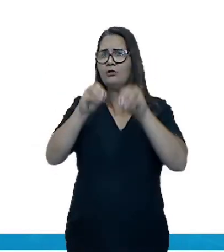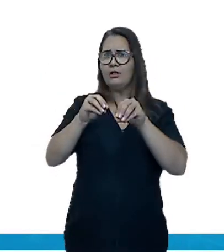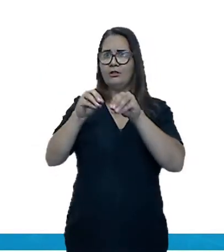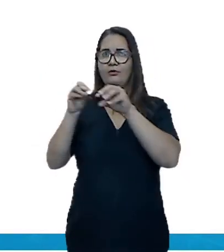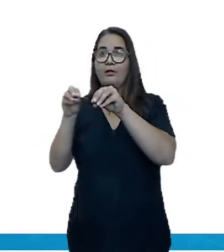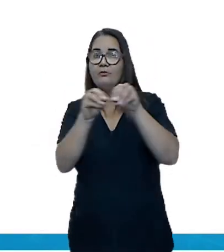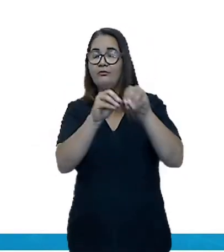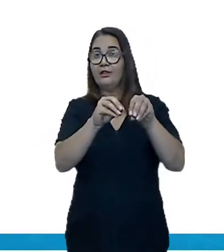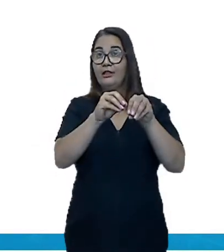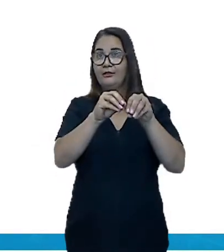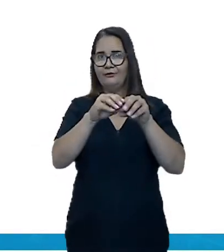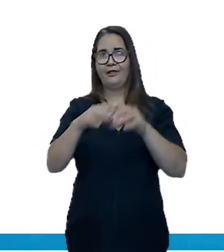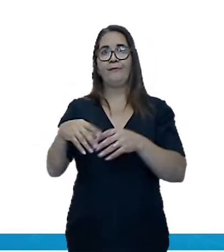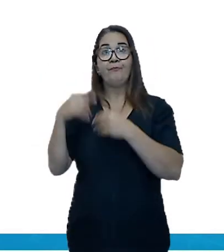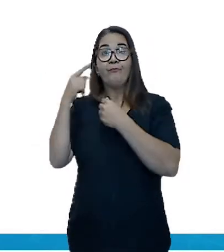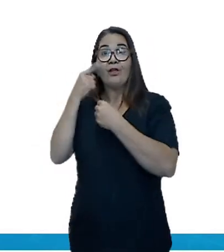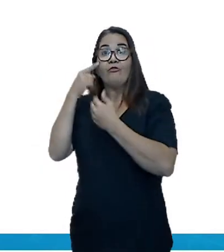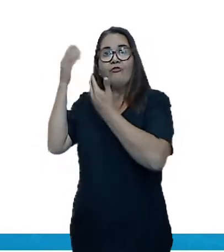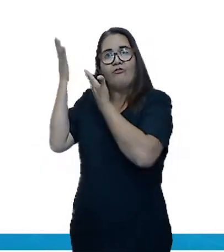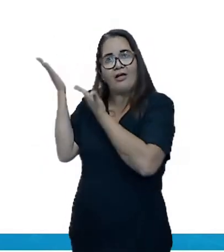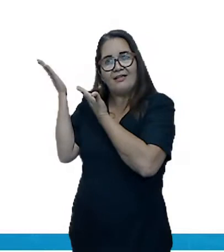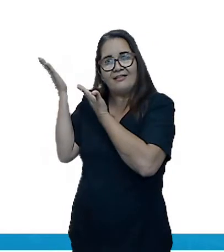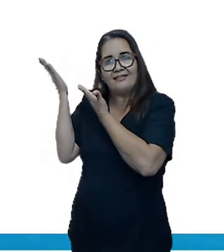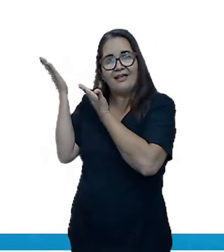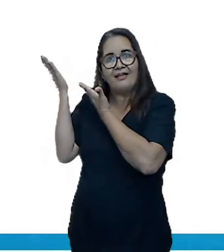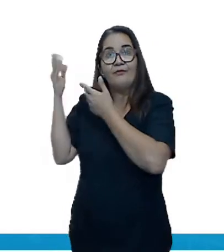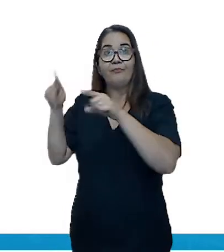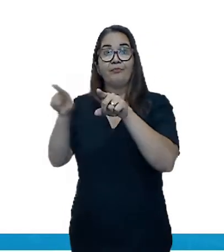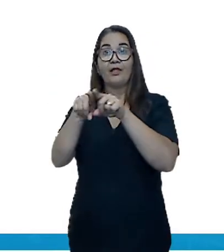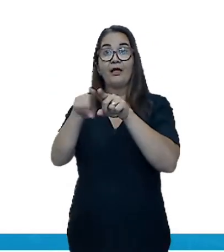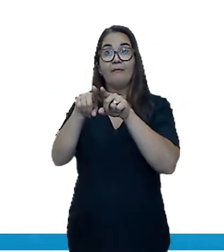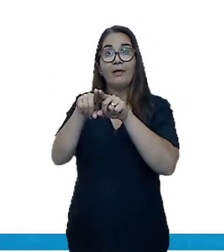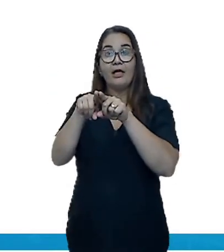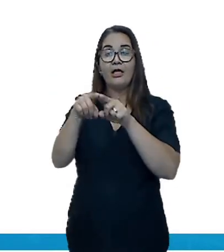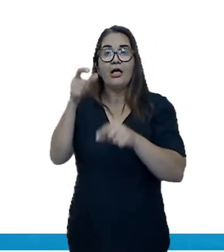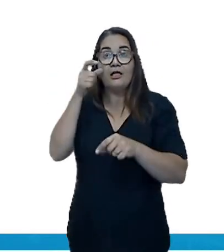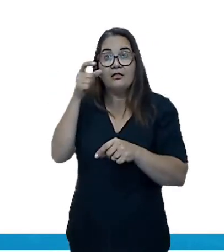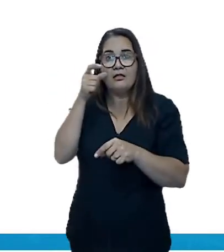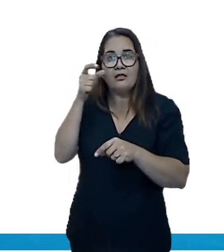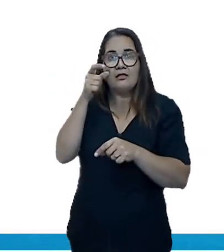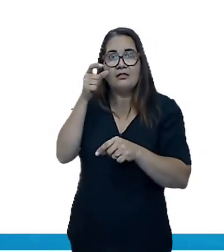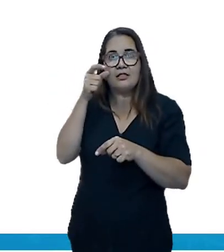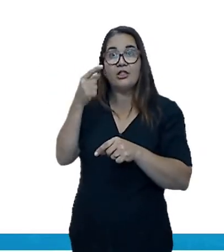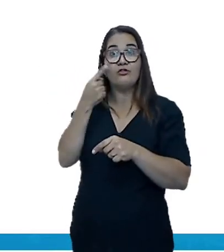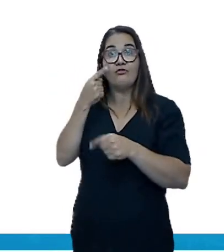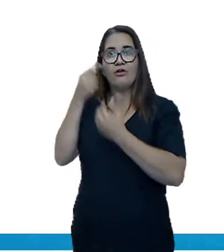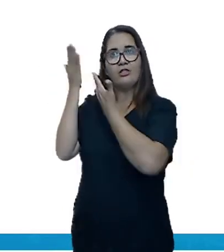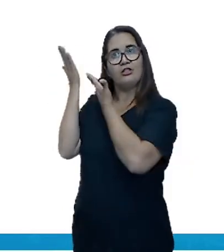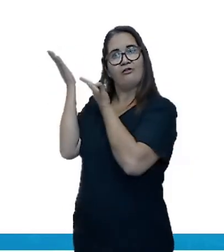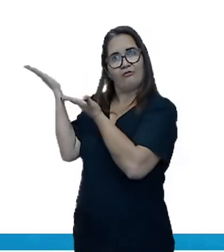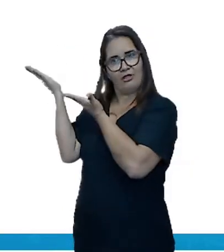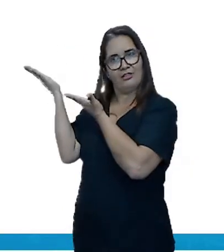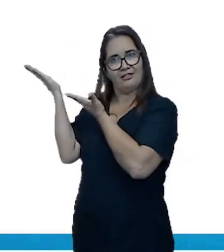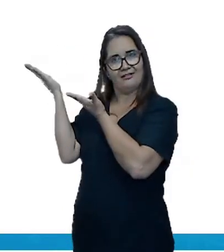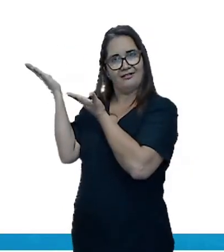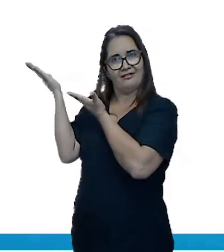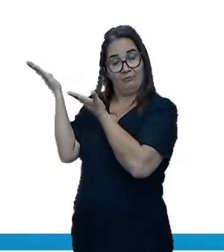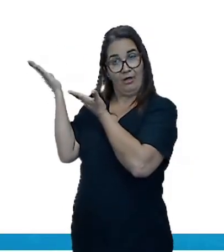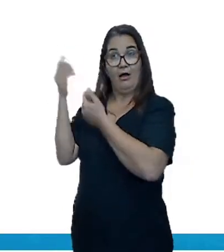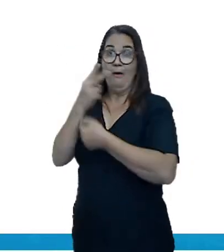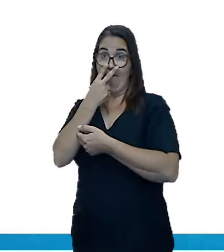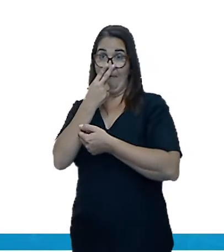outra espécie, que é o Homo sapiens. Olha que interessante o nosso irmão.